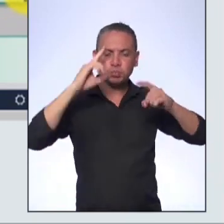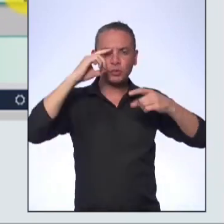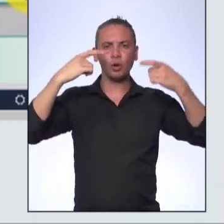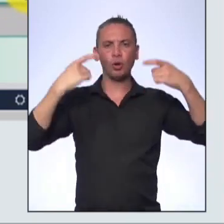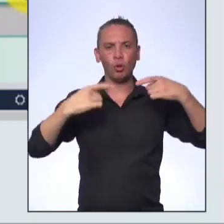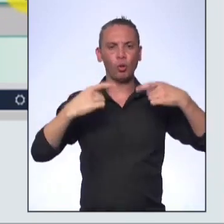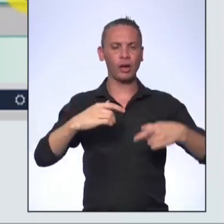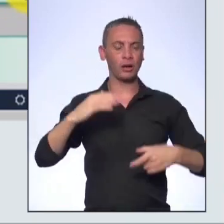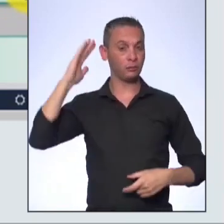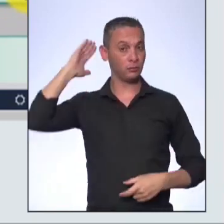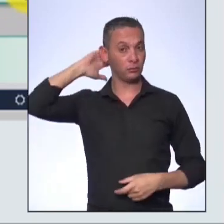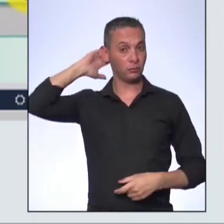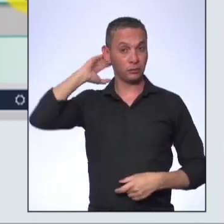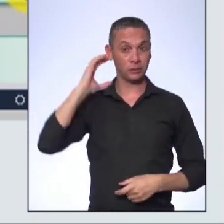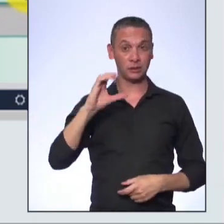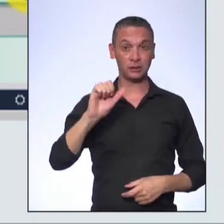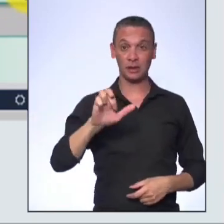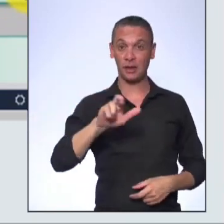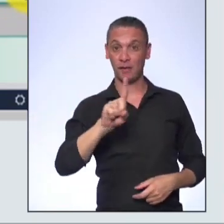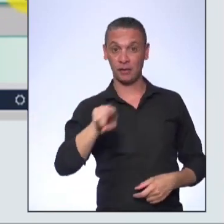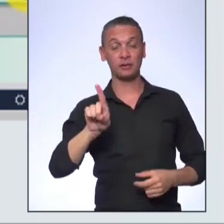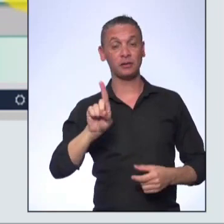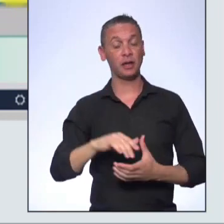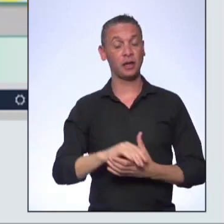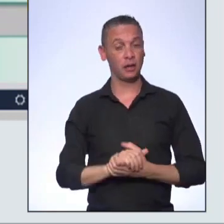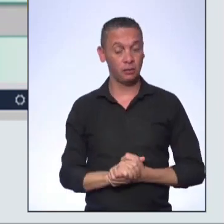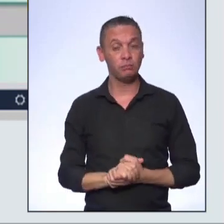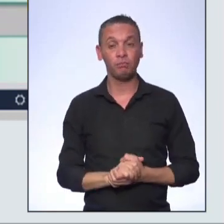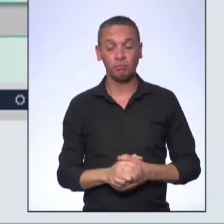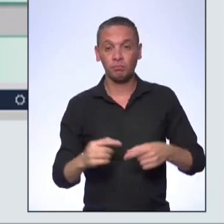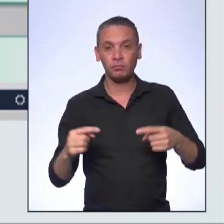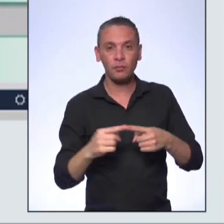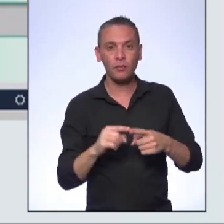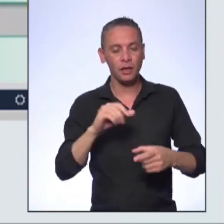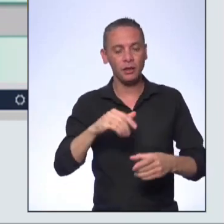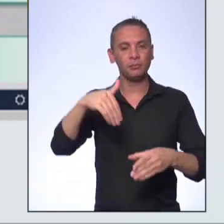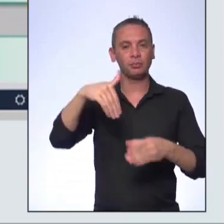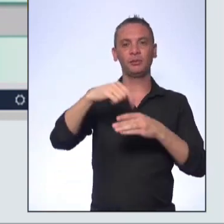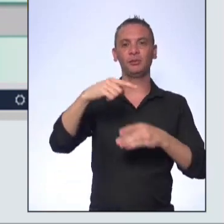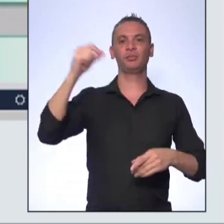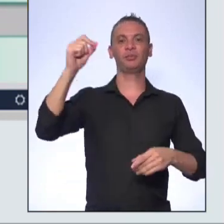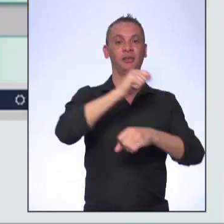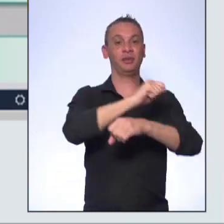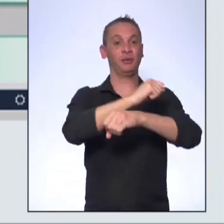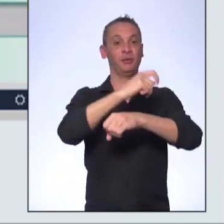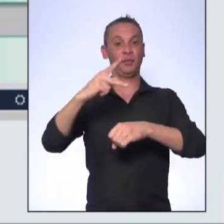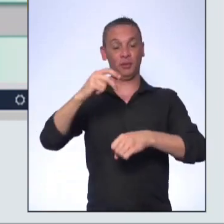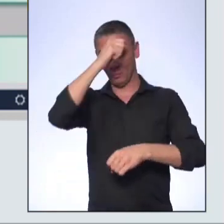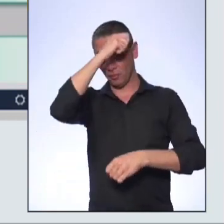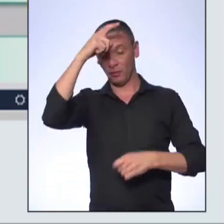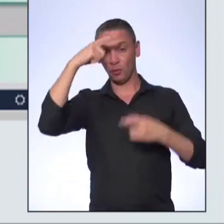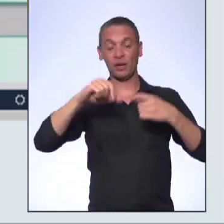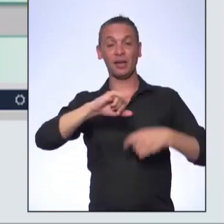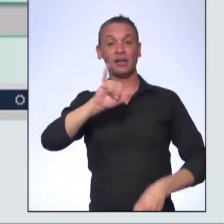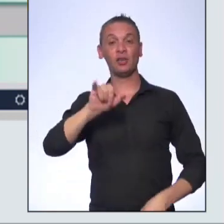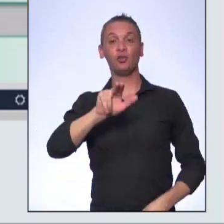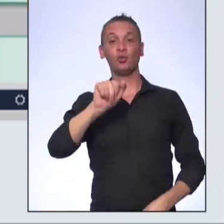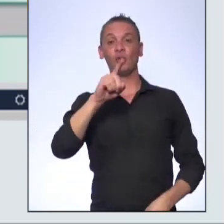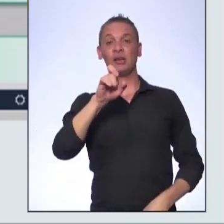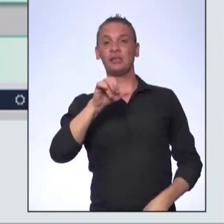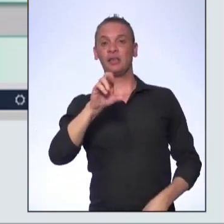prestígio político do Padre Cícero fez, inclusive, com que ele fosse eleito prefeito de Juazeiro do Norte em